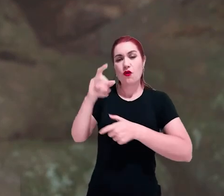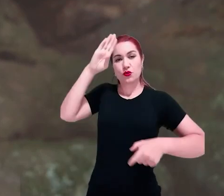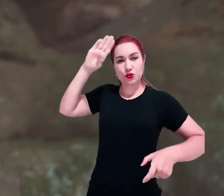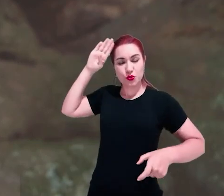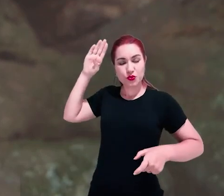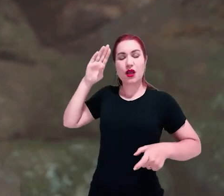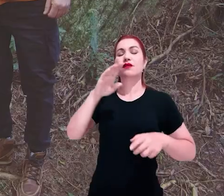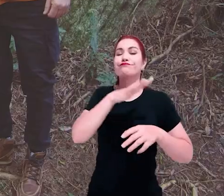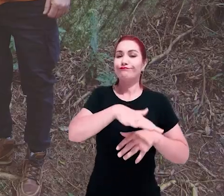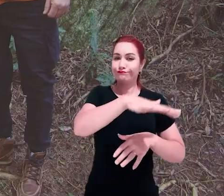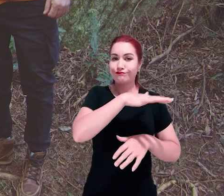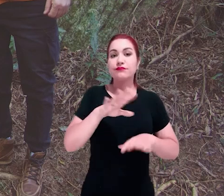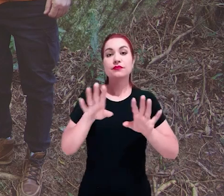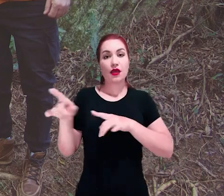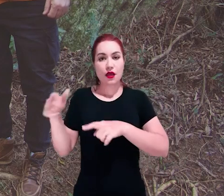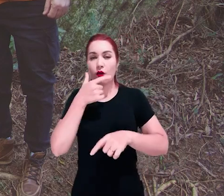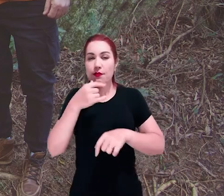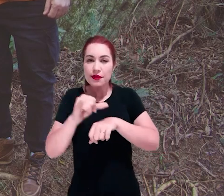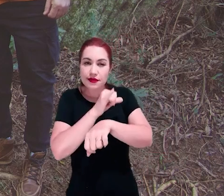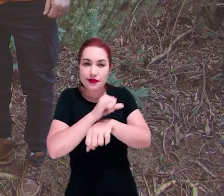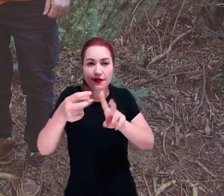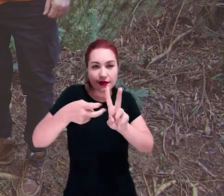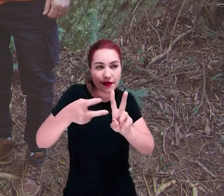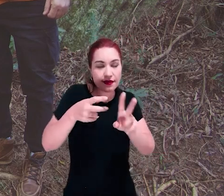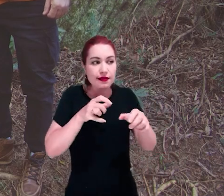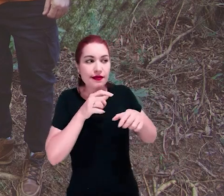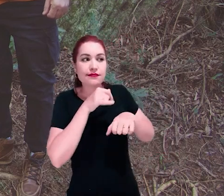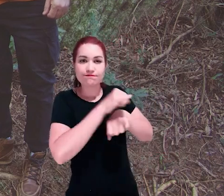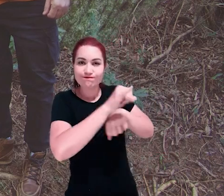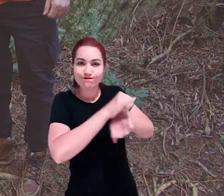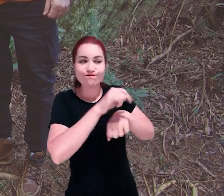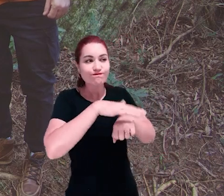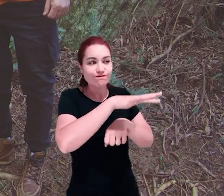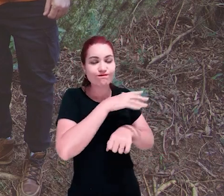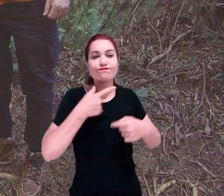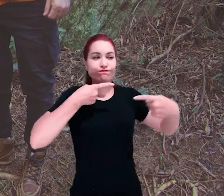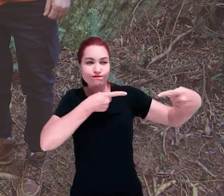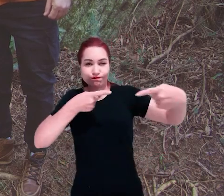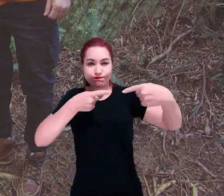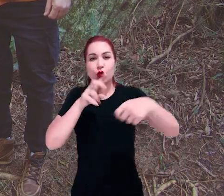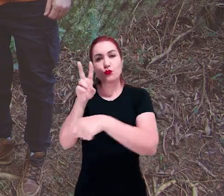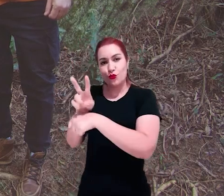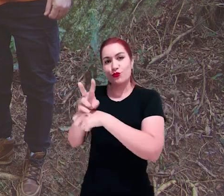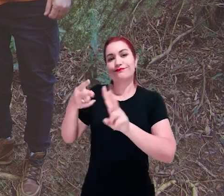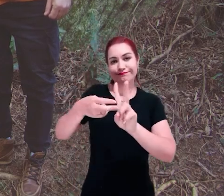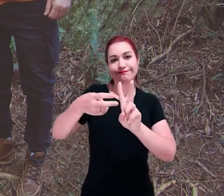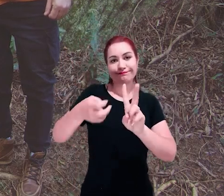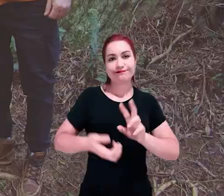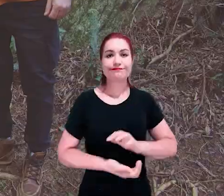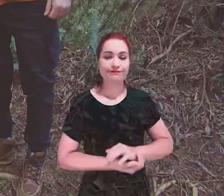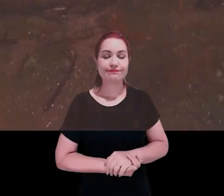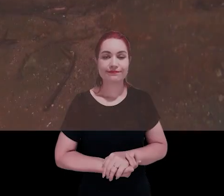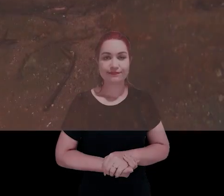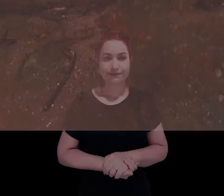e soldados. Ele precisava ser um estrategista para resistir e proteger o seu